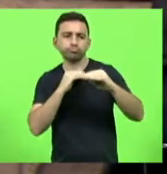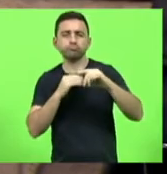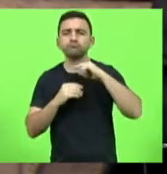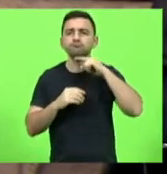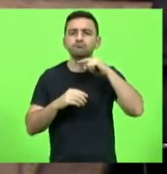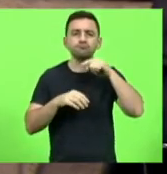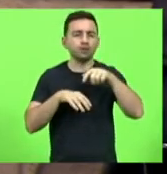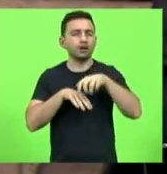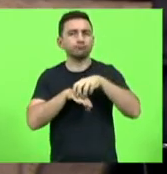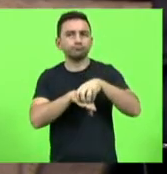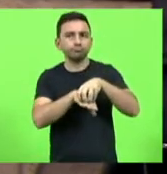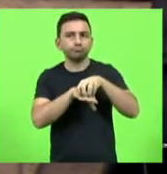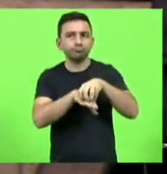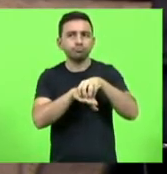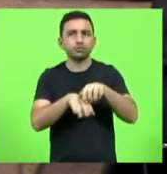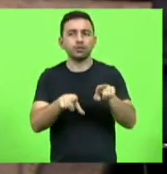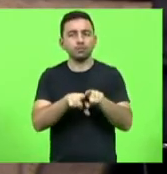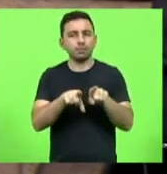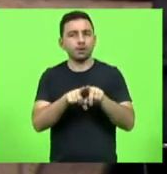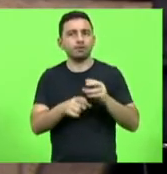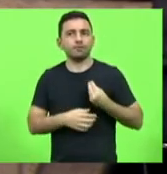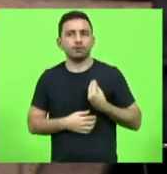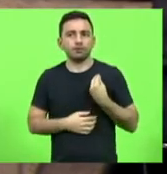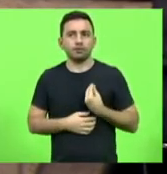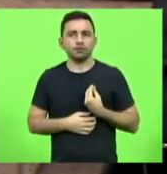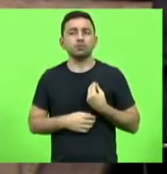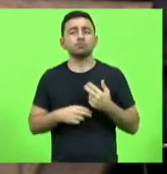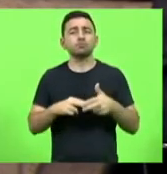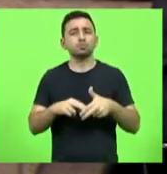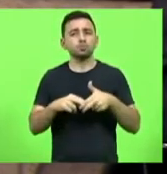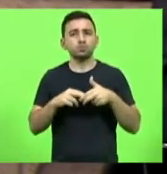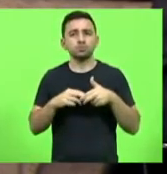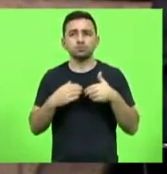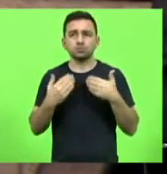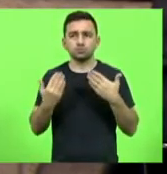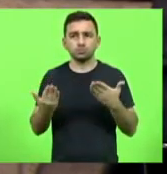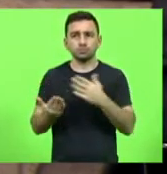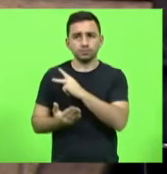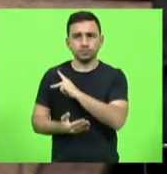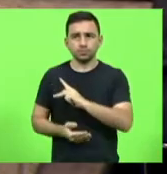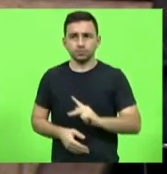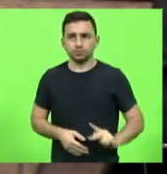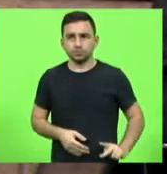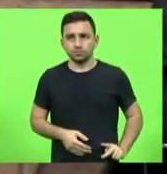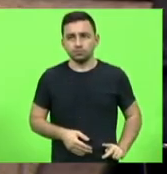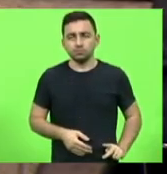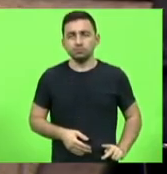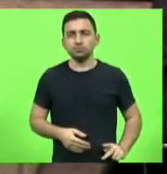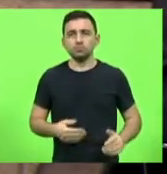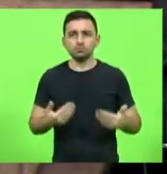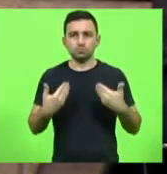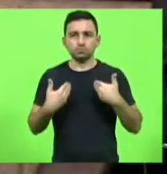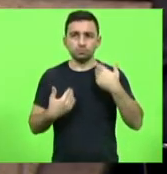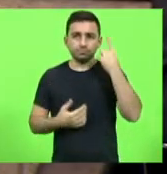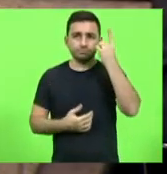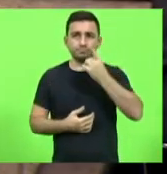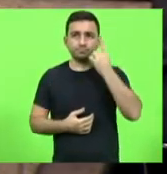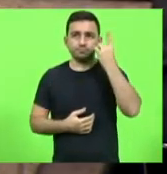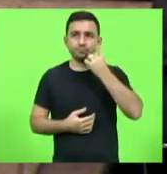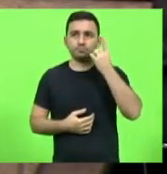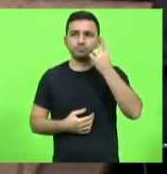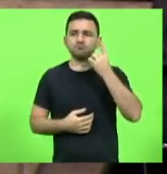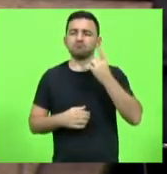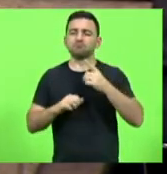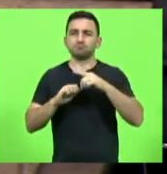por ela e nem as vidas. Então, por isso, presidente, que eu, como deputado,